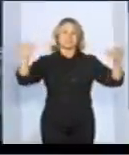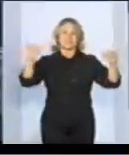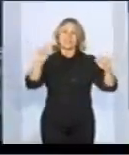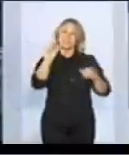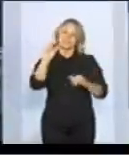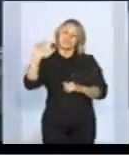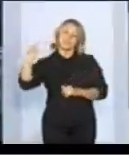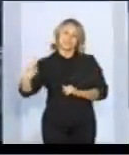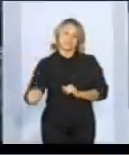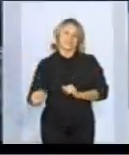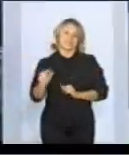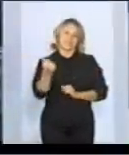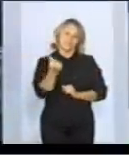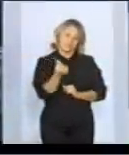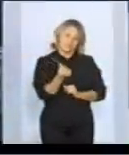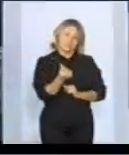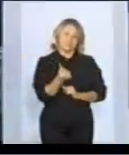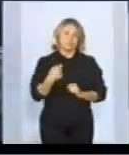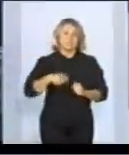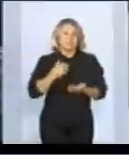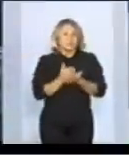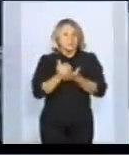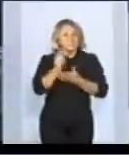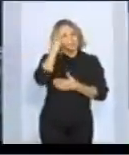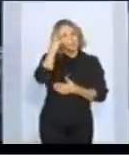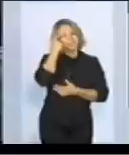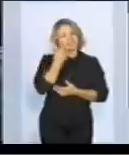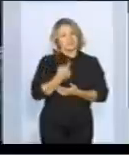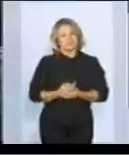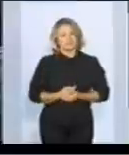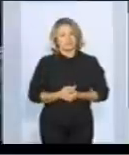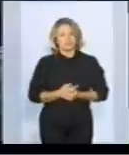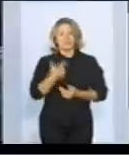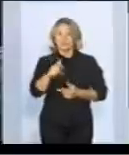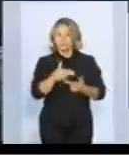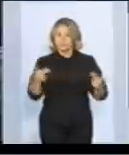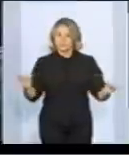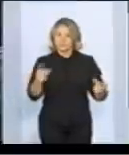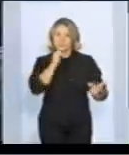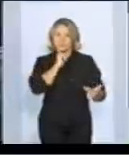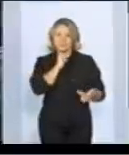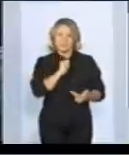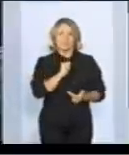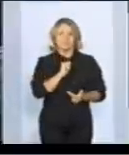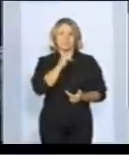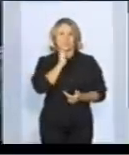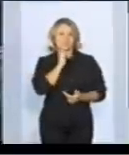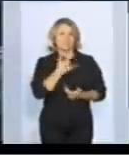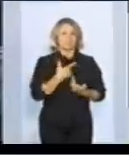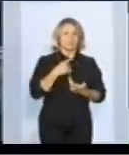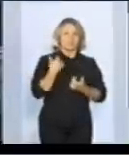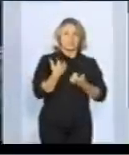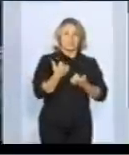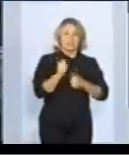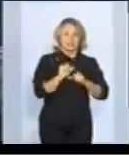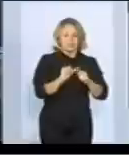consumidor final. Precisamos refletir sobre isso também. E outra coisa, o custo de transação relacionado a toda